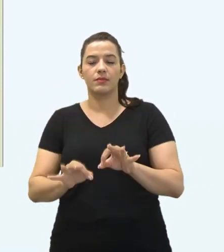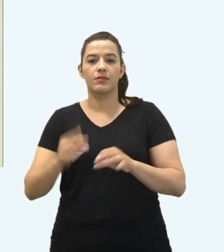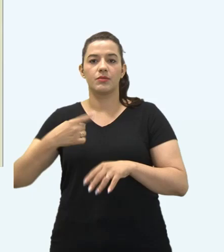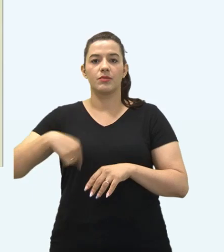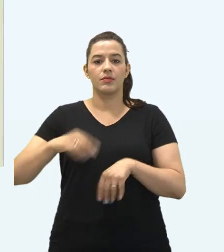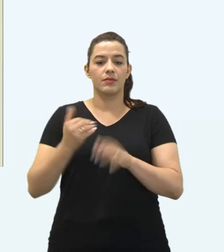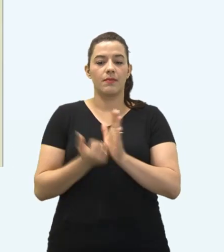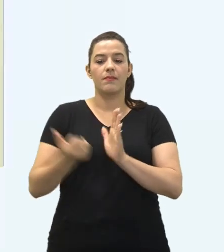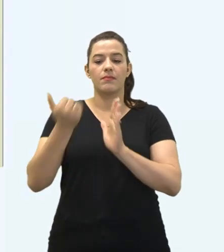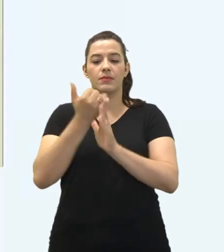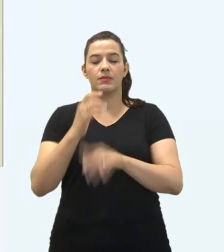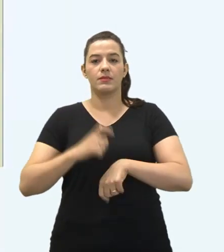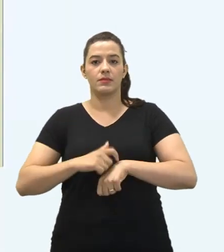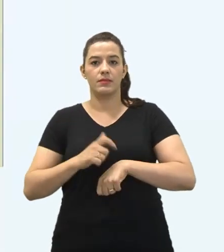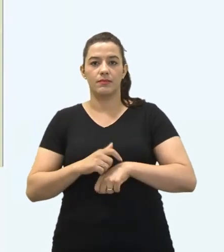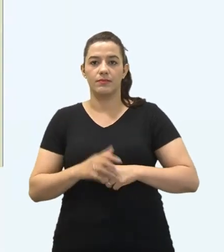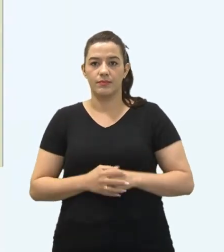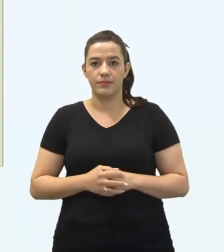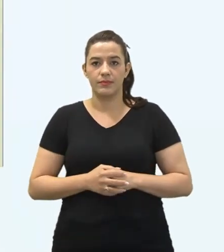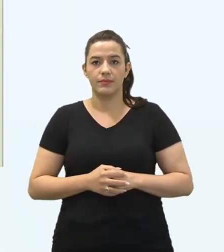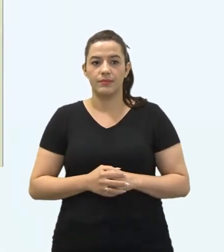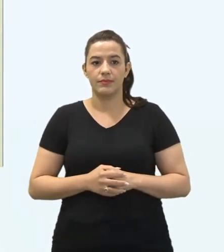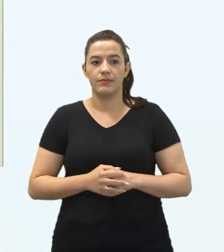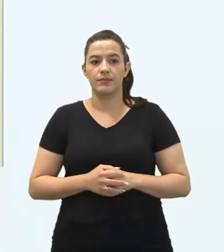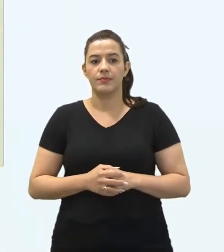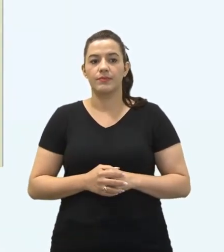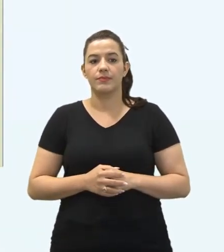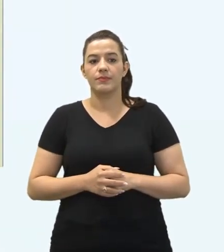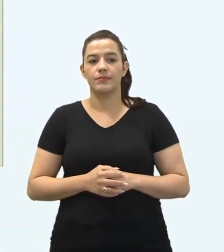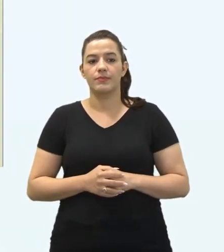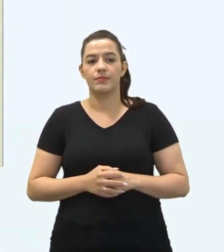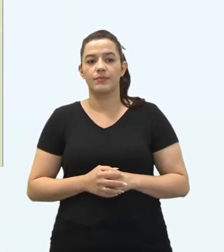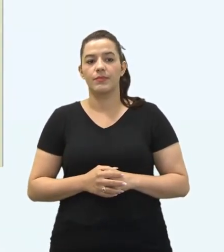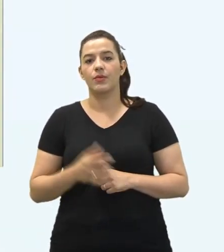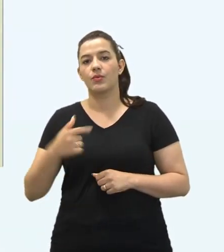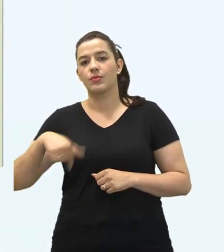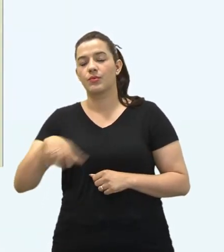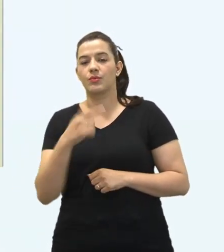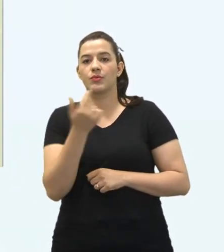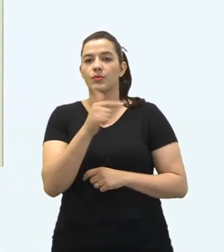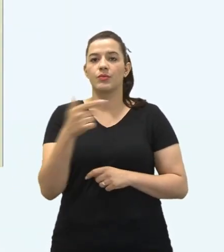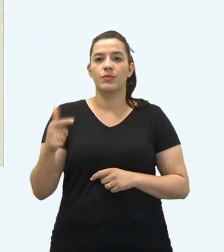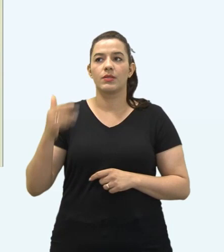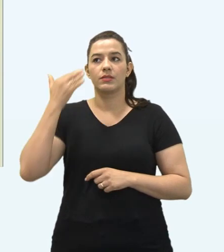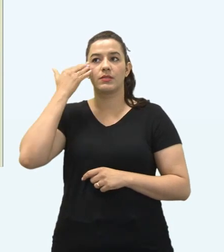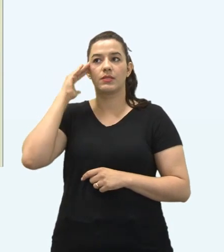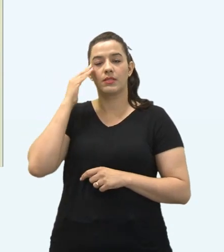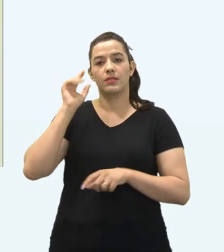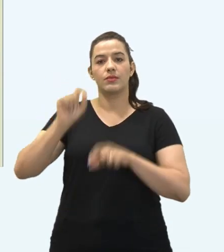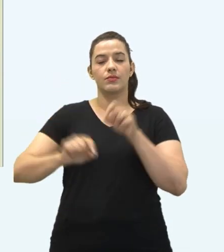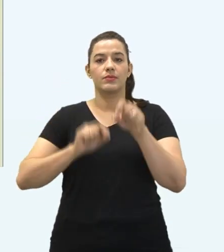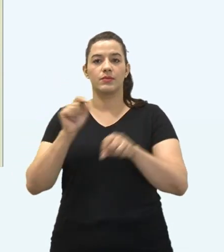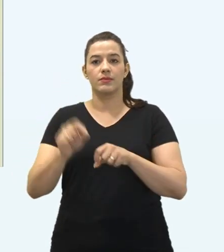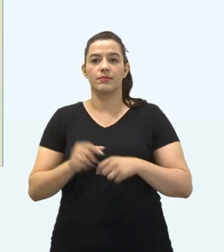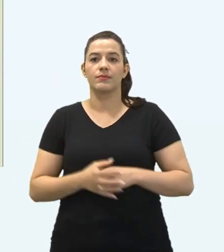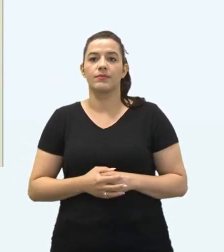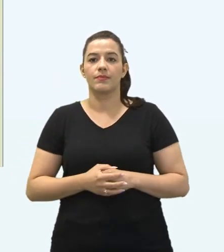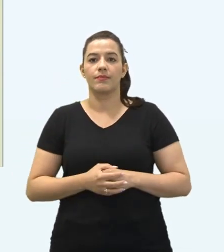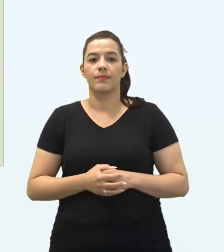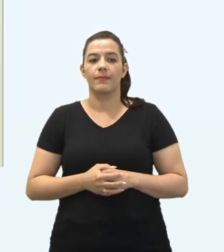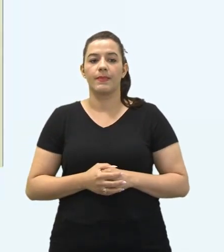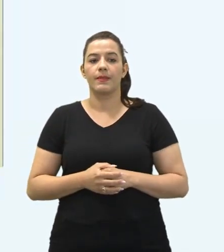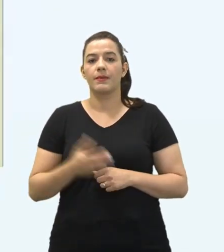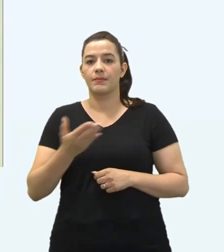gastar muito mais e não é e o que nós temos que entender o seguinte é bom